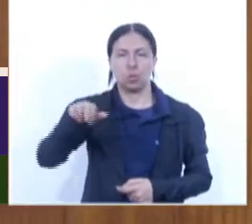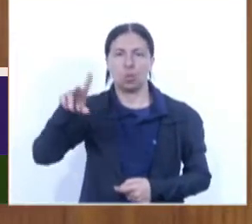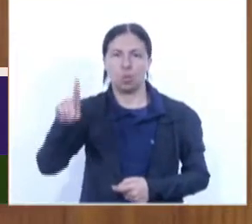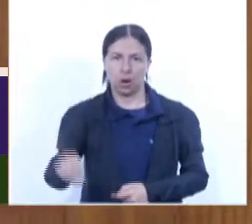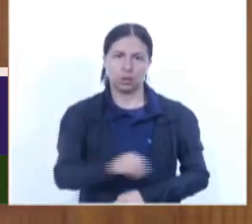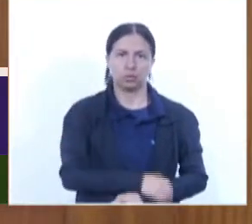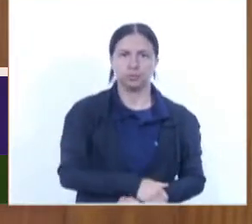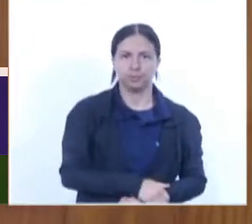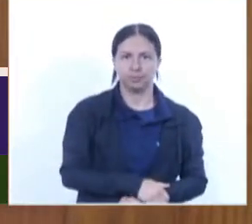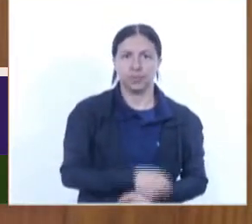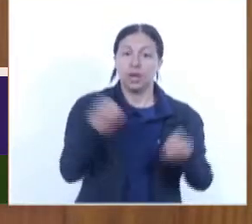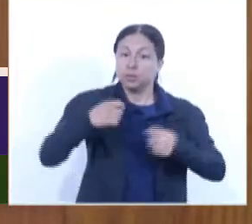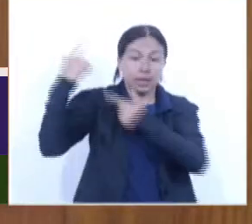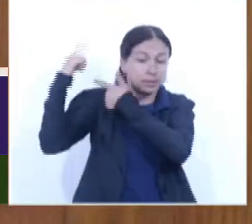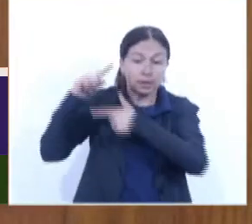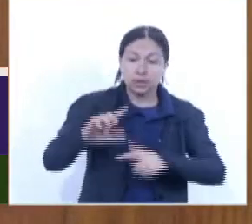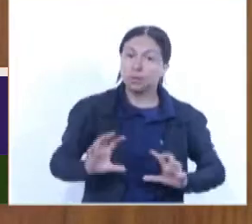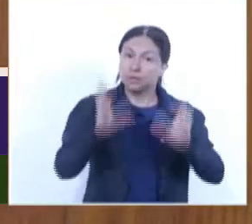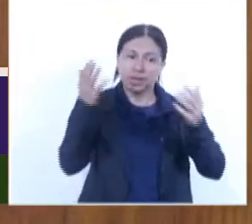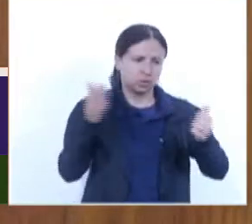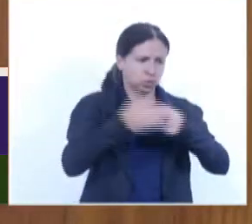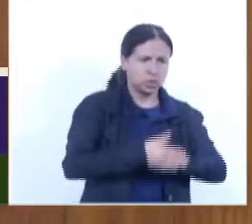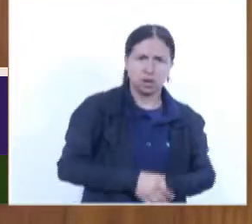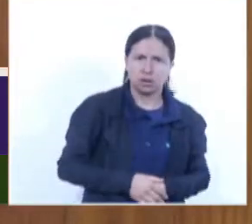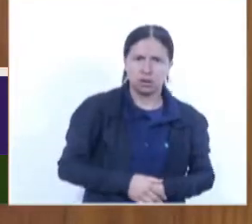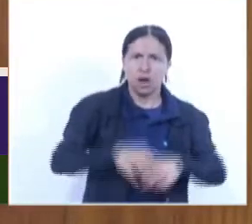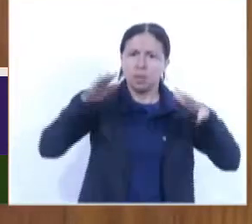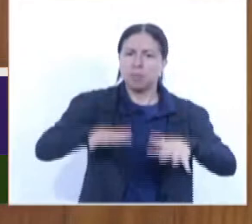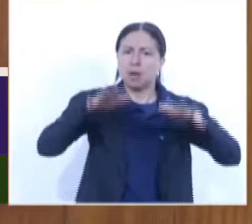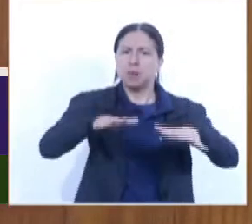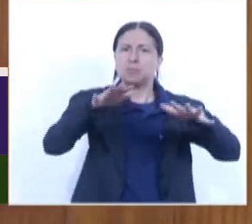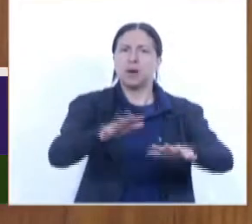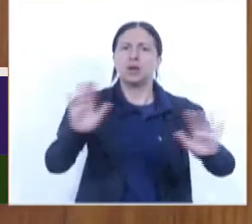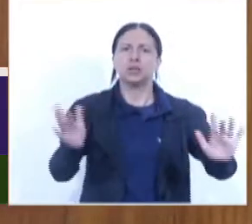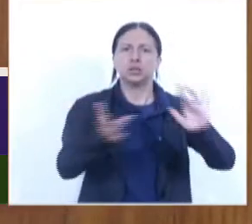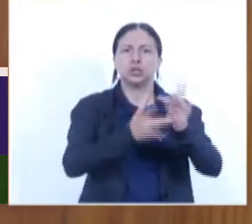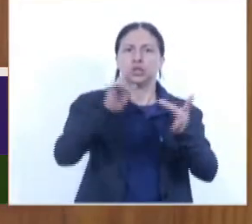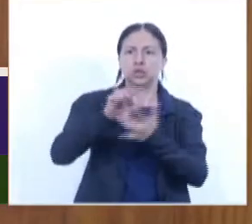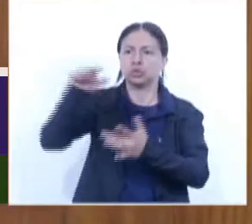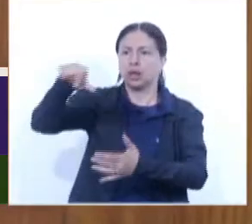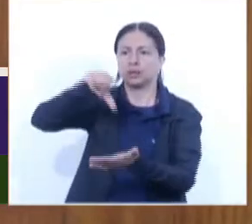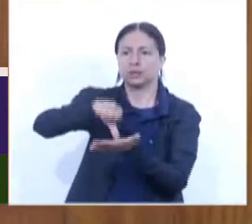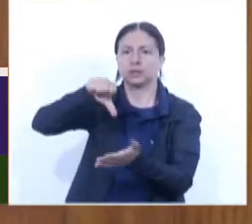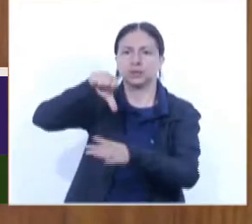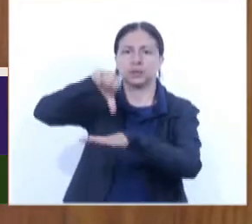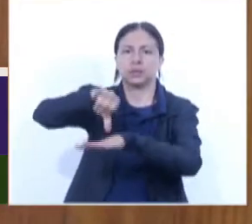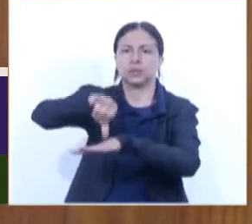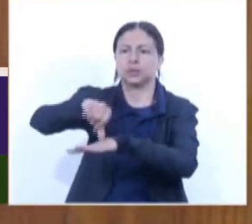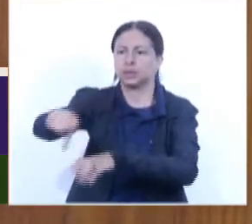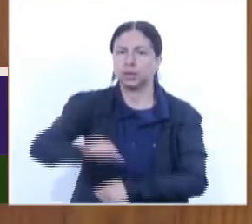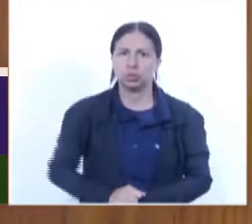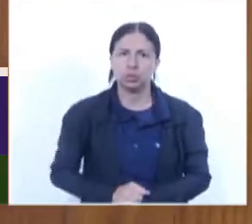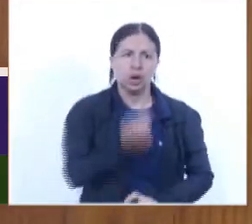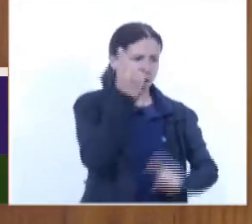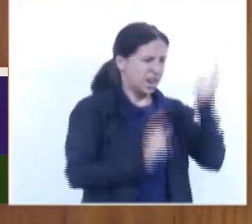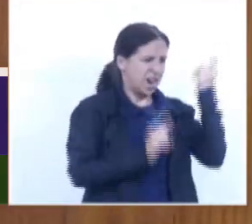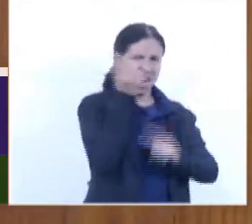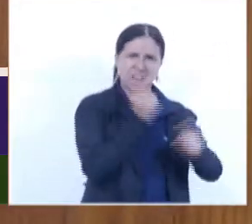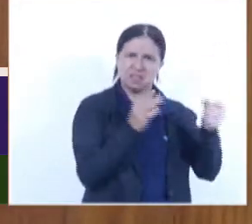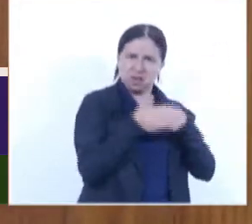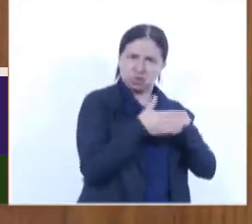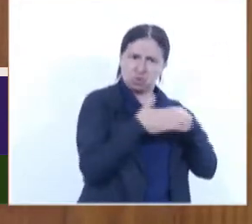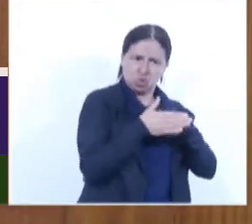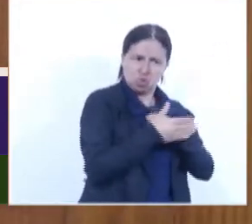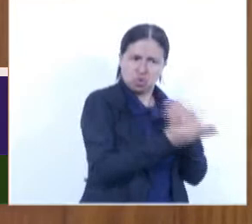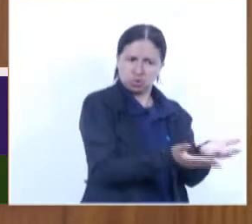porque que a marcha para Jesus acontece na região central e por que o carnaval tem que acontecer nas vielas e nos